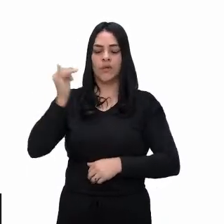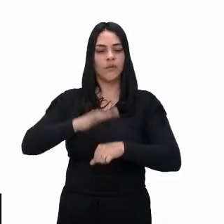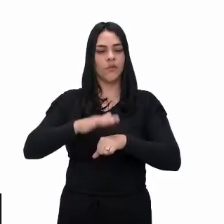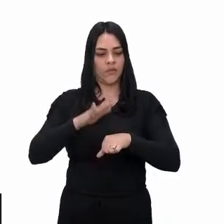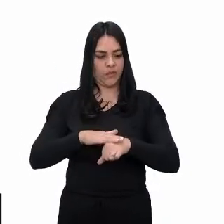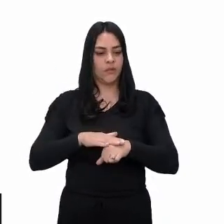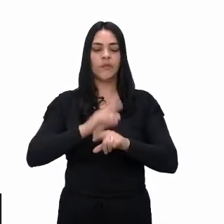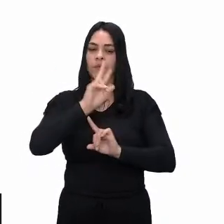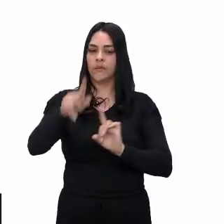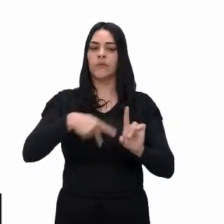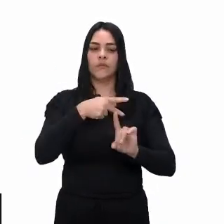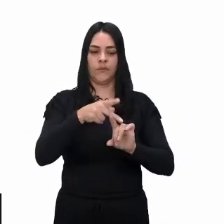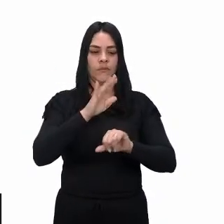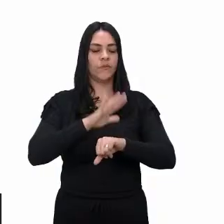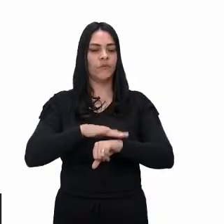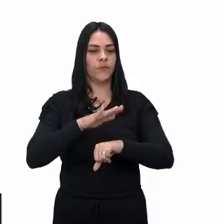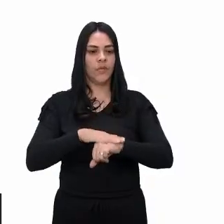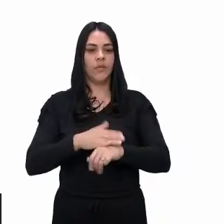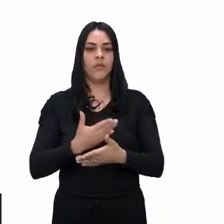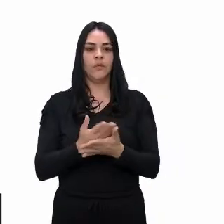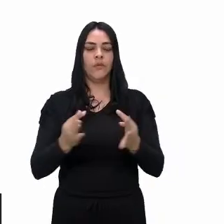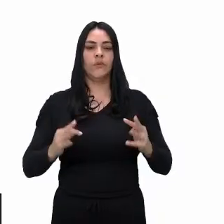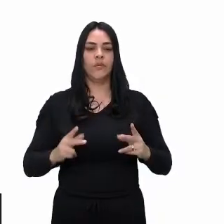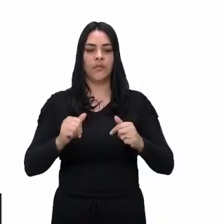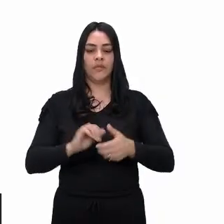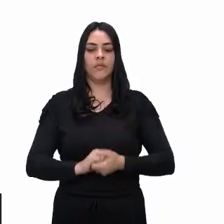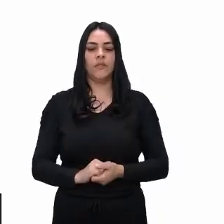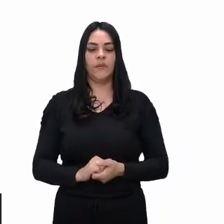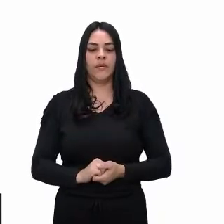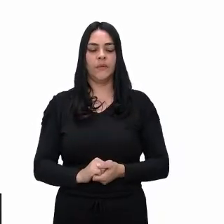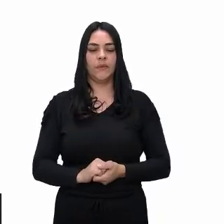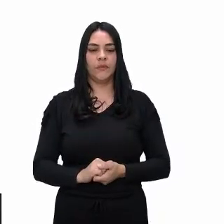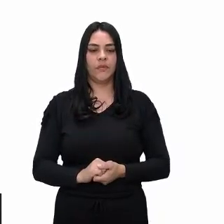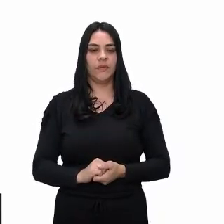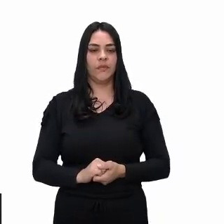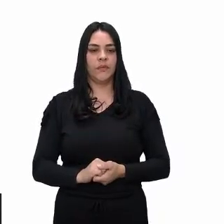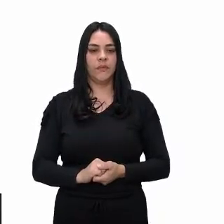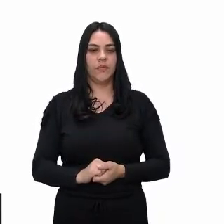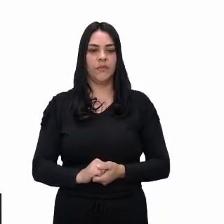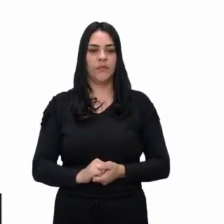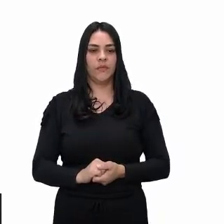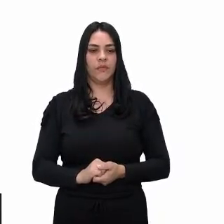vão multiplicar essa ação. Então, é muito importante isso.